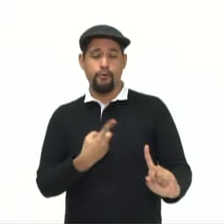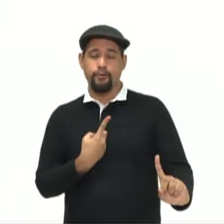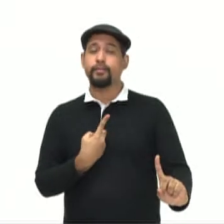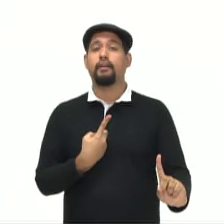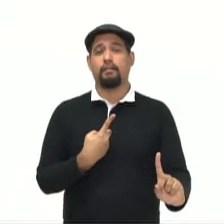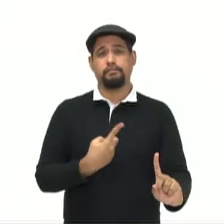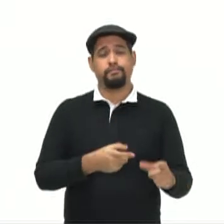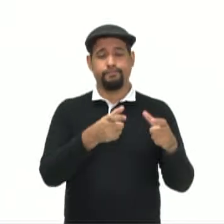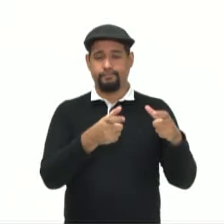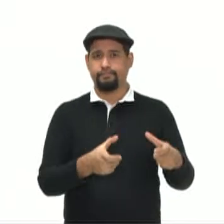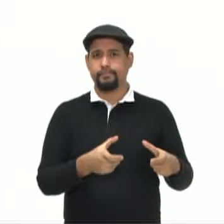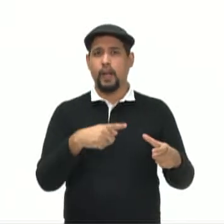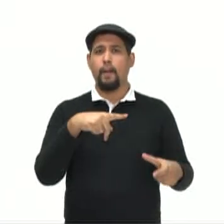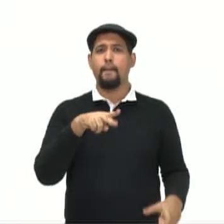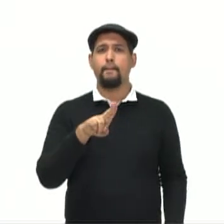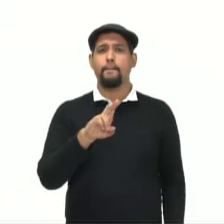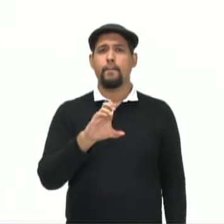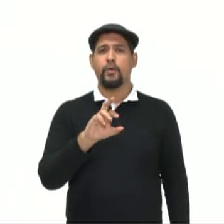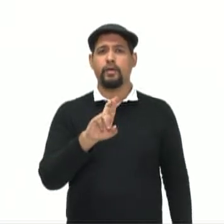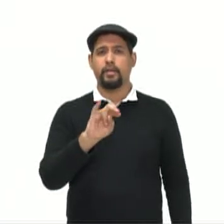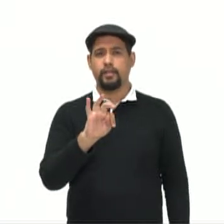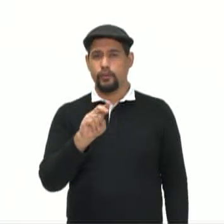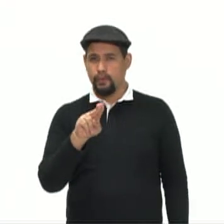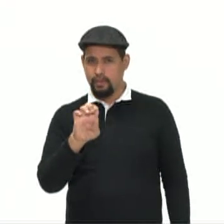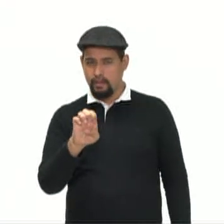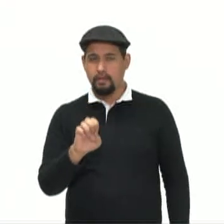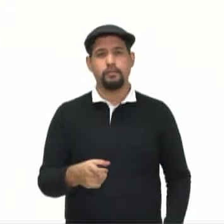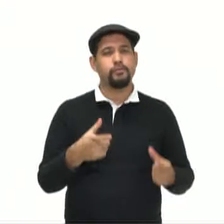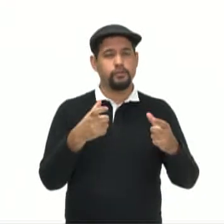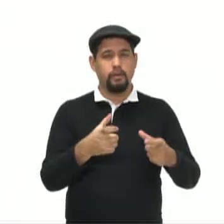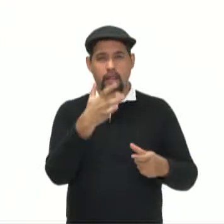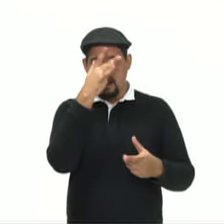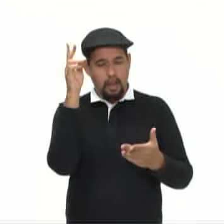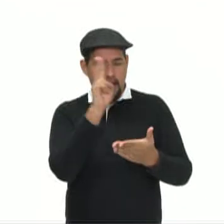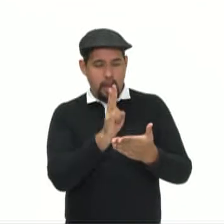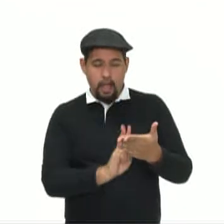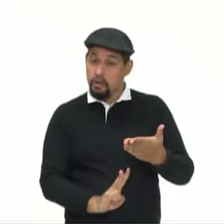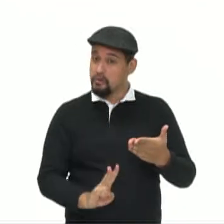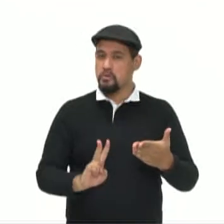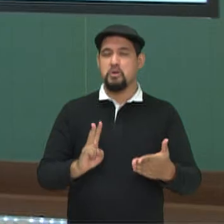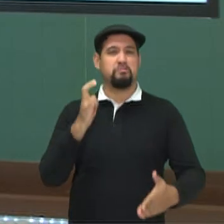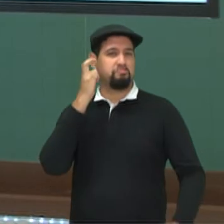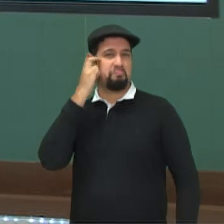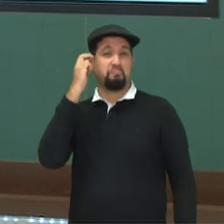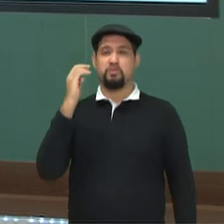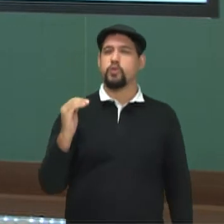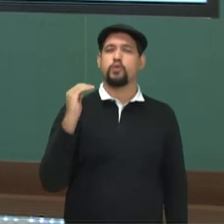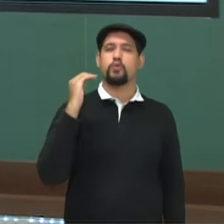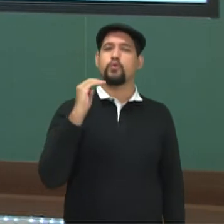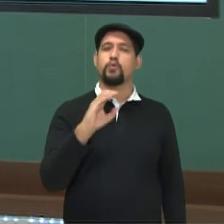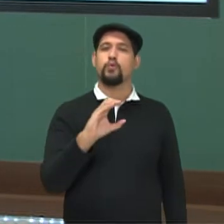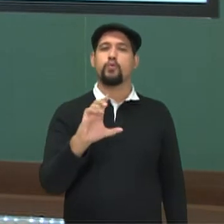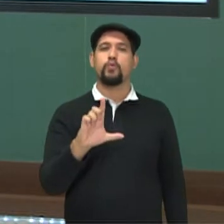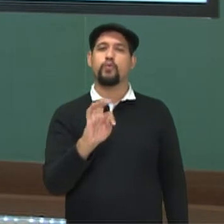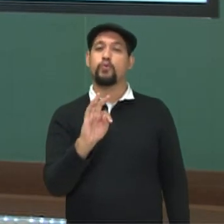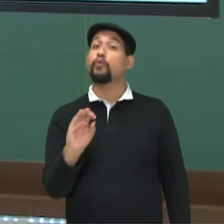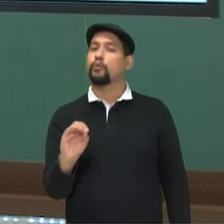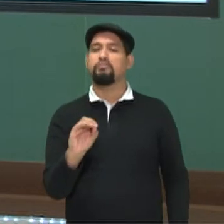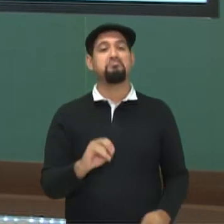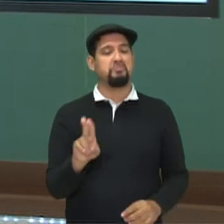pulcritude. O autor faz uma crítica implícita aos seus leitores mais cultos. Veja que ele usa ali aquelas palavras